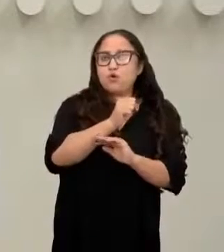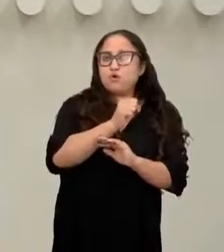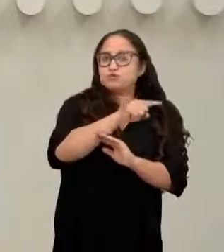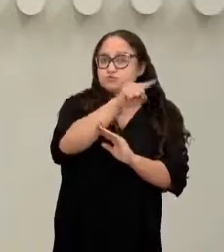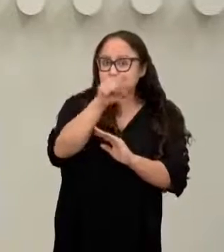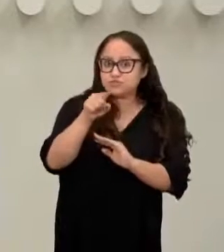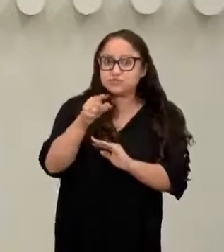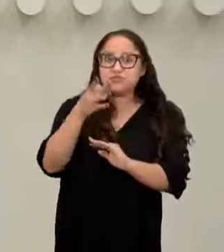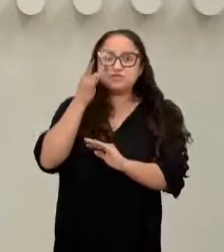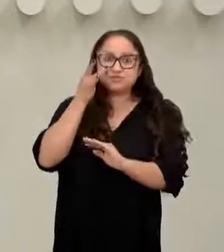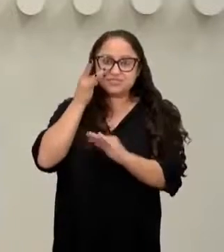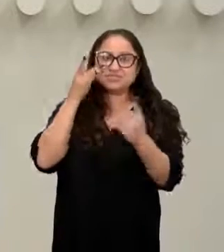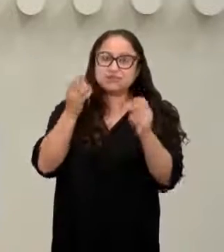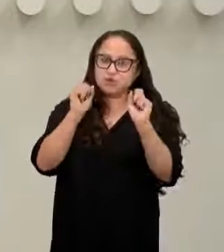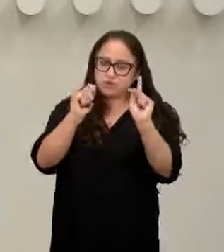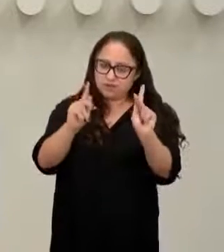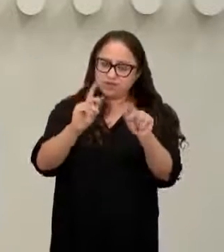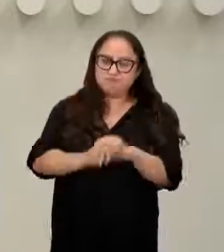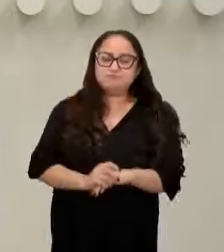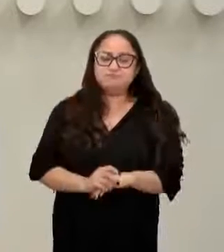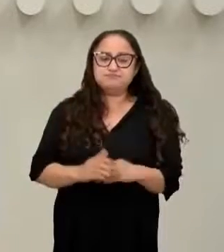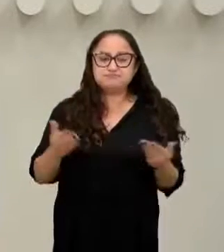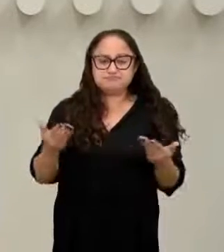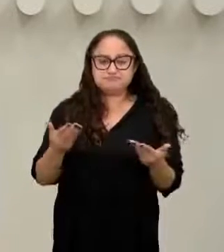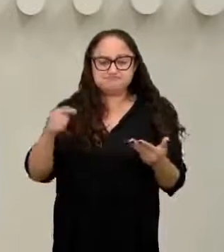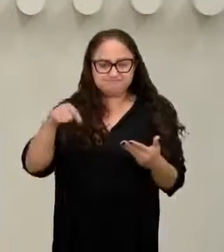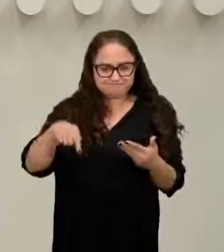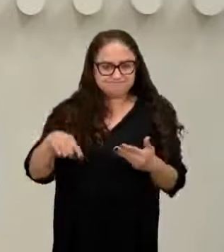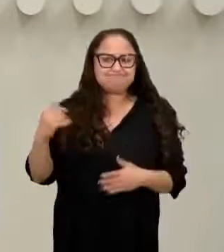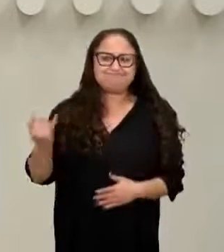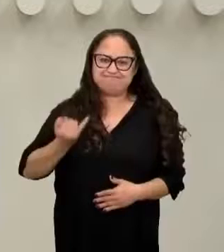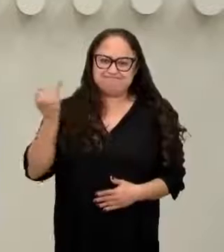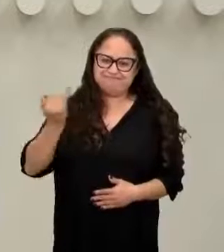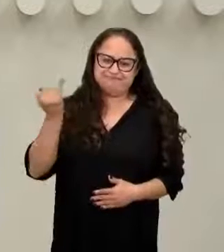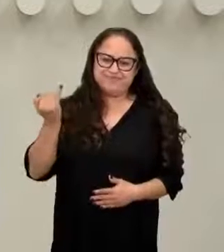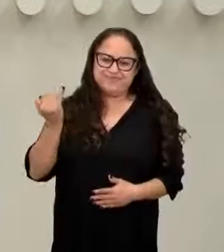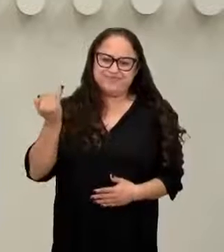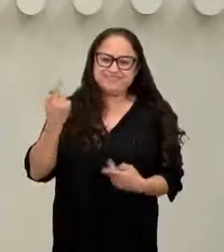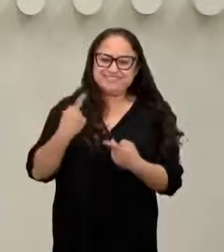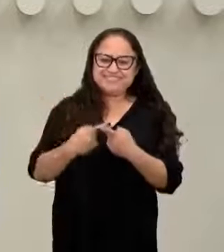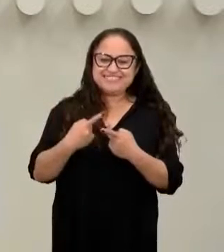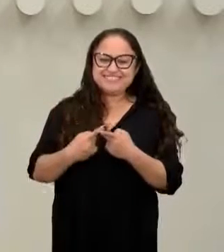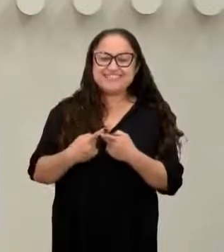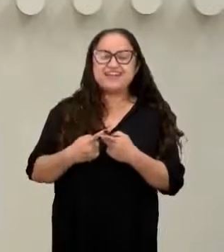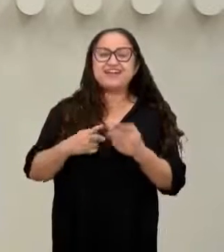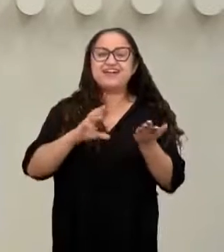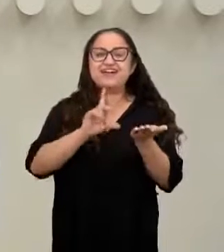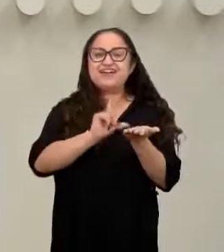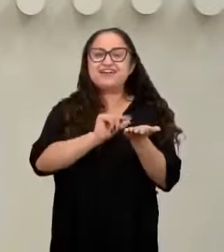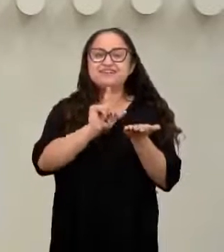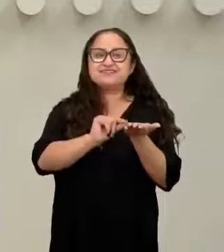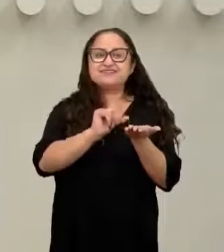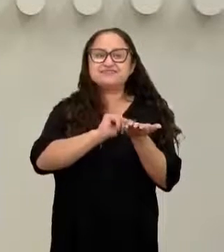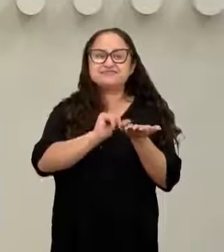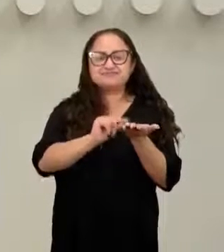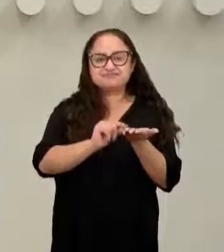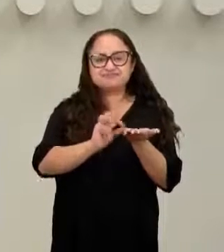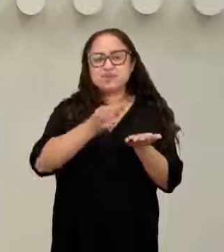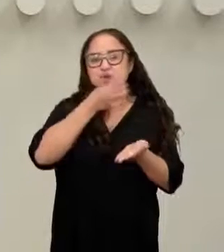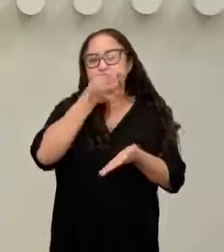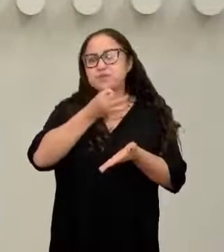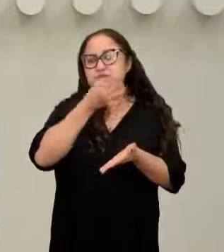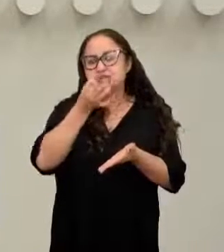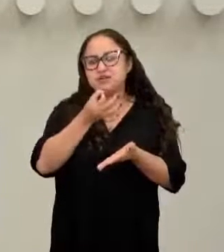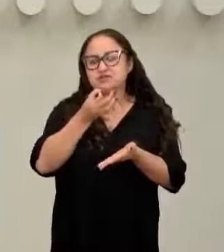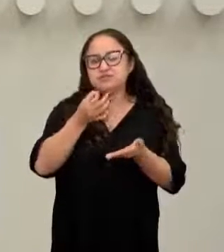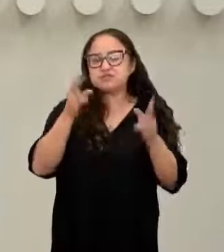tá certo? Então, funciona assim. Esta aula é importantíssima porque a gente vai falar sobre artigo de opinião. Esse assunto de hoje